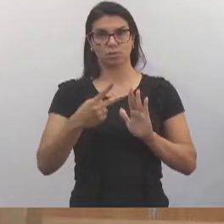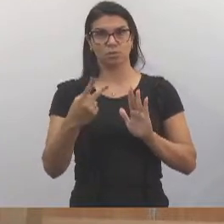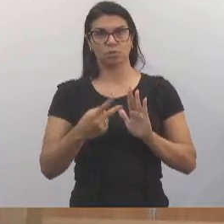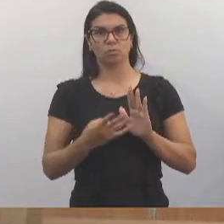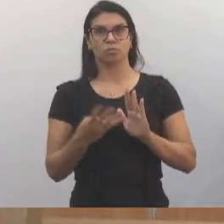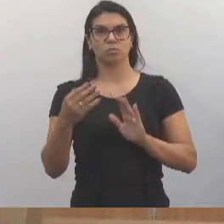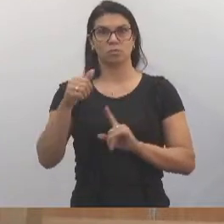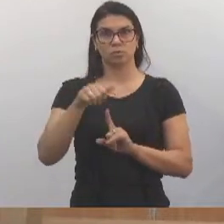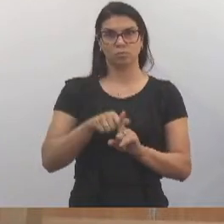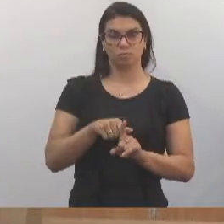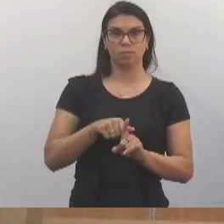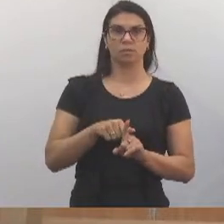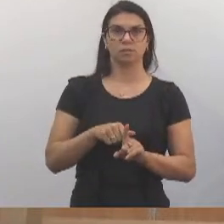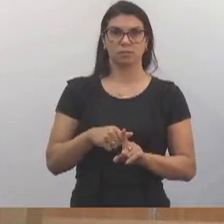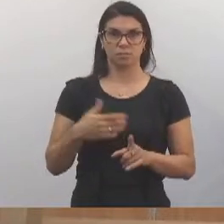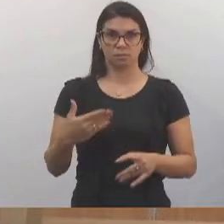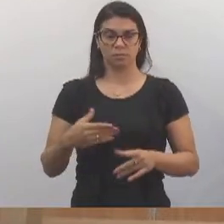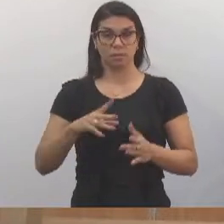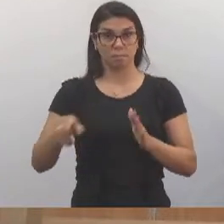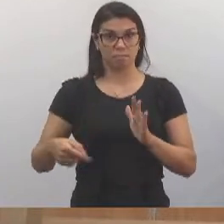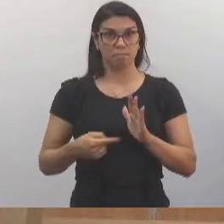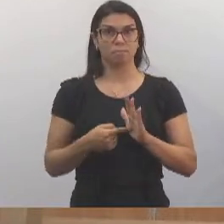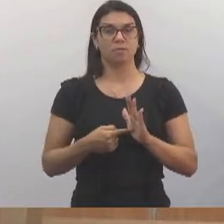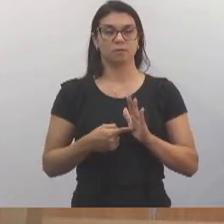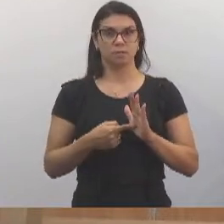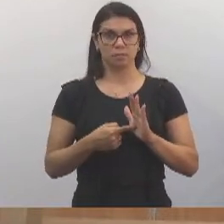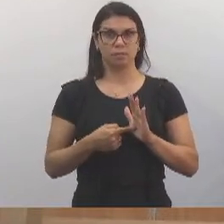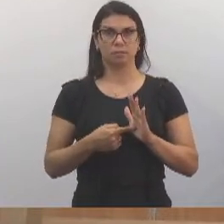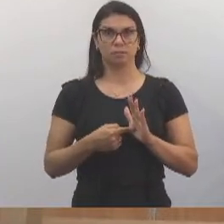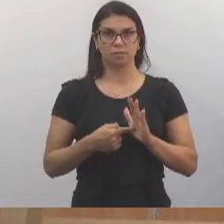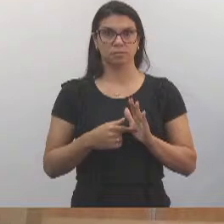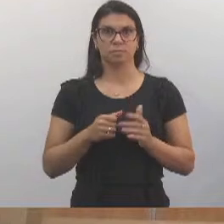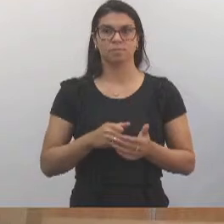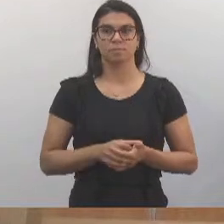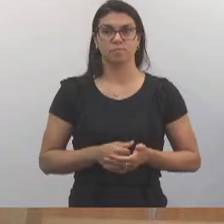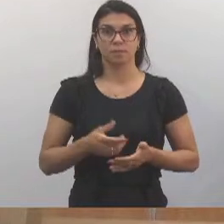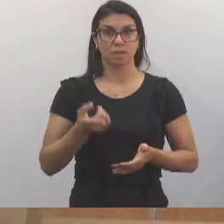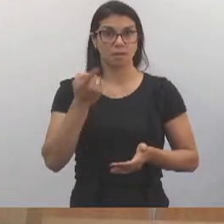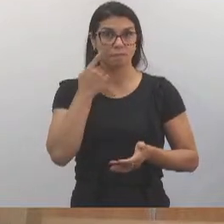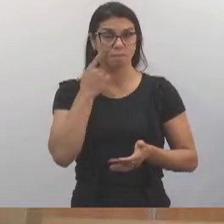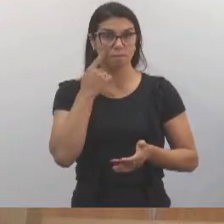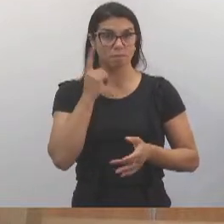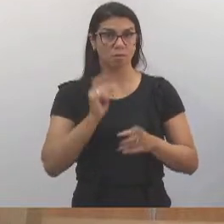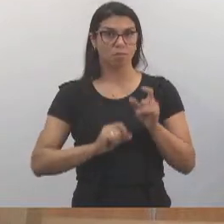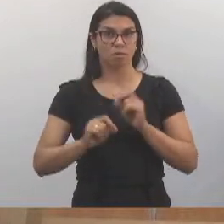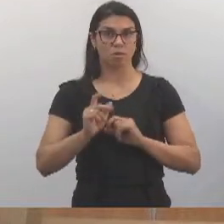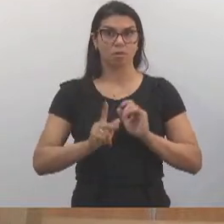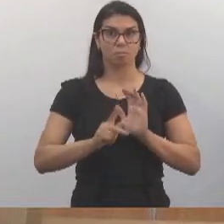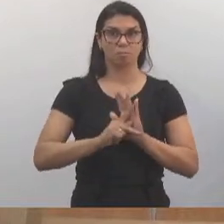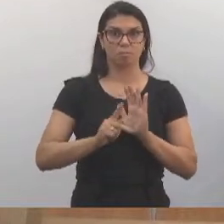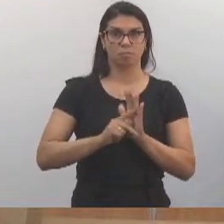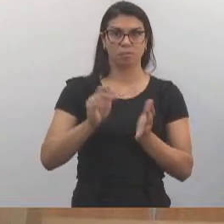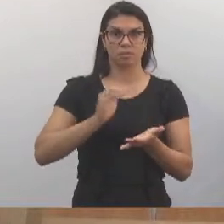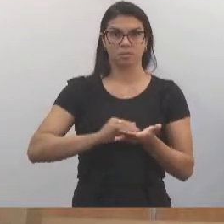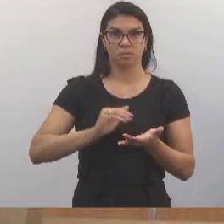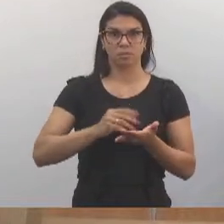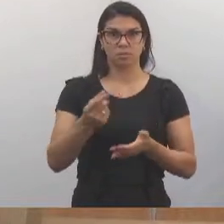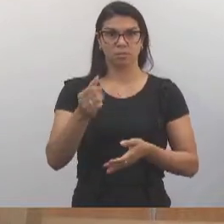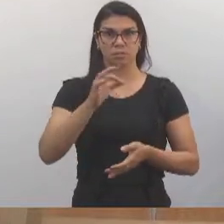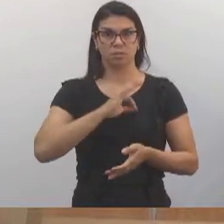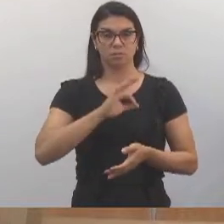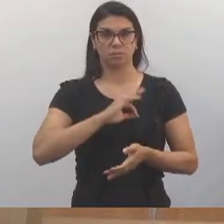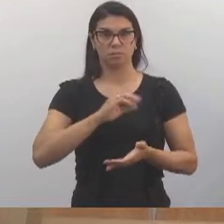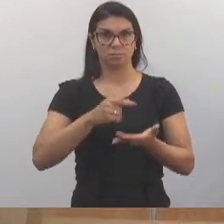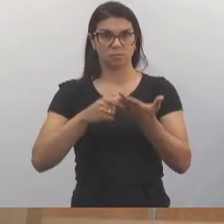quadrimestre. Metas fiscais do segundo quadrimestre. E olha o que a própria Secretaria de Finanças